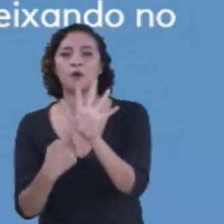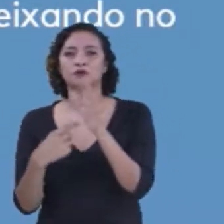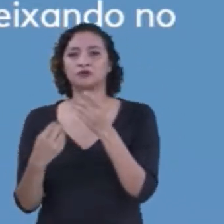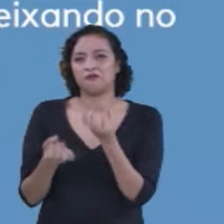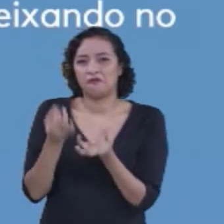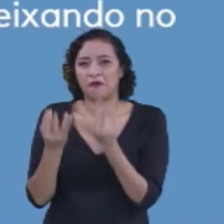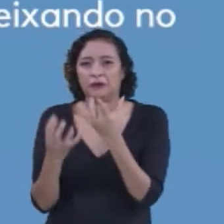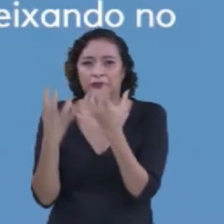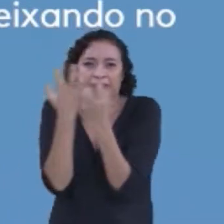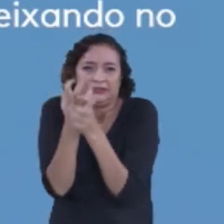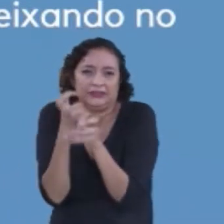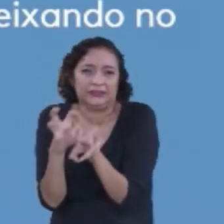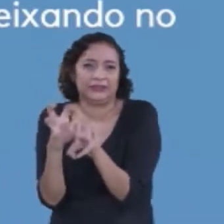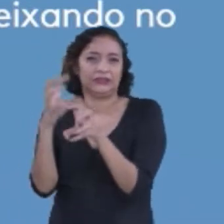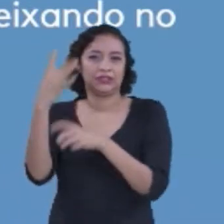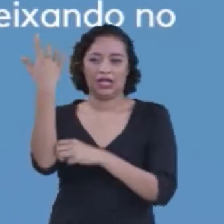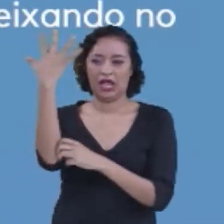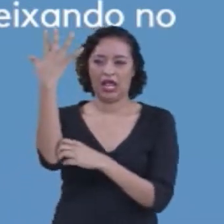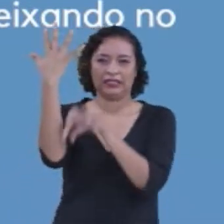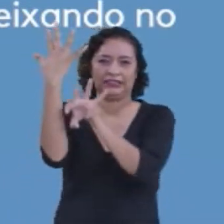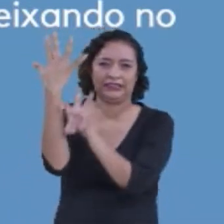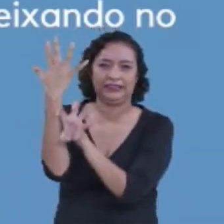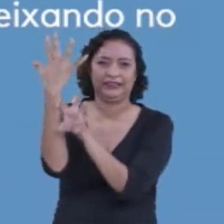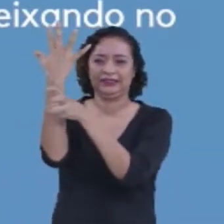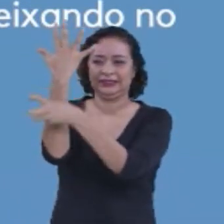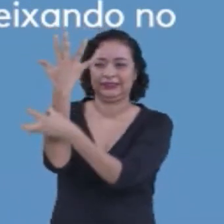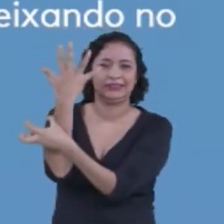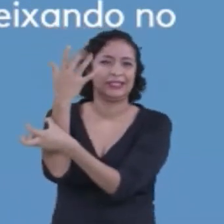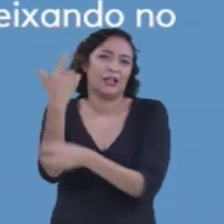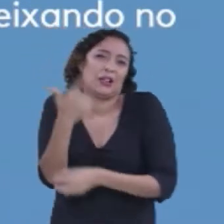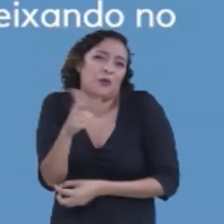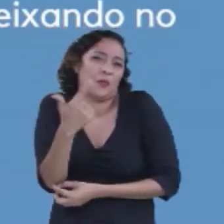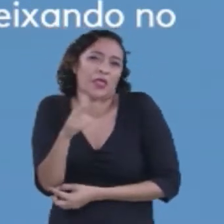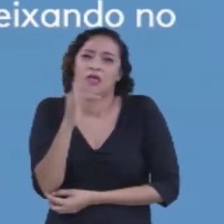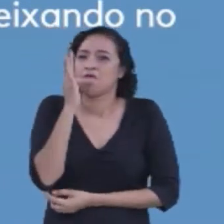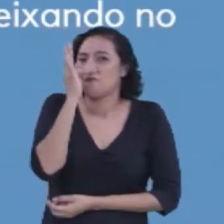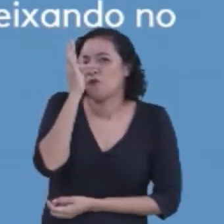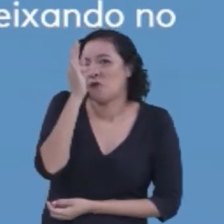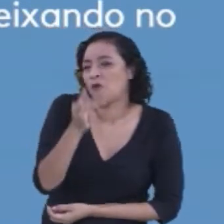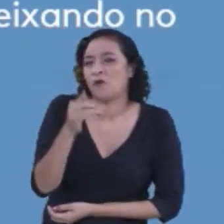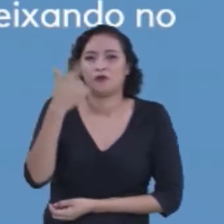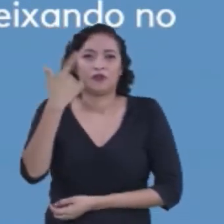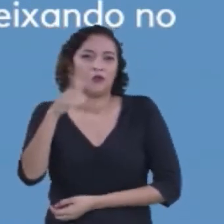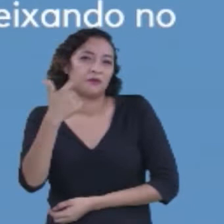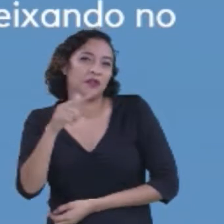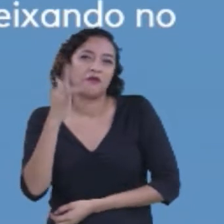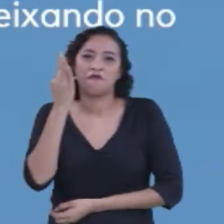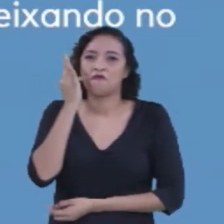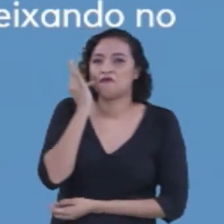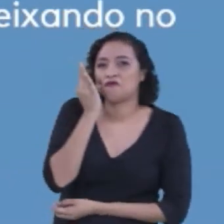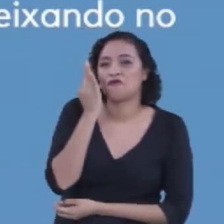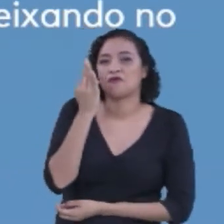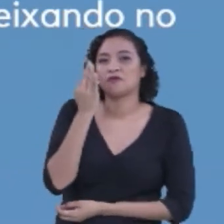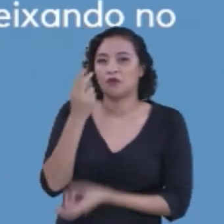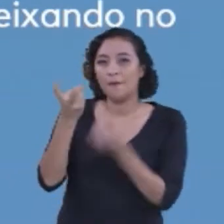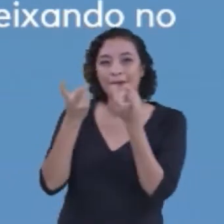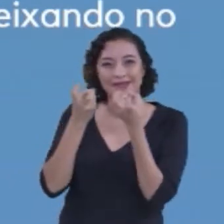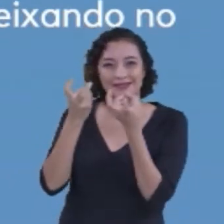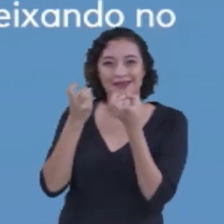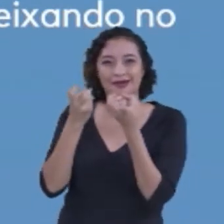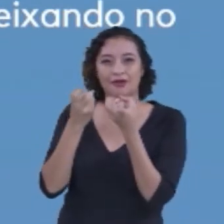fato, retorcidos, sem folhas, sem flores, sem frutos. Notem aí que até